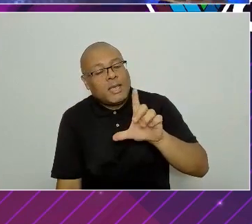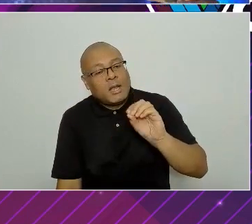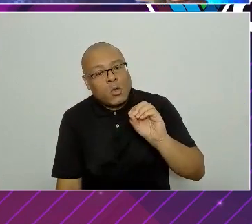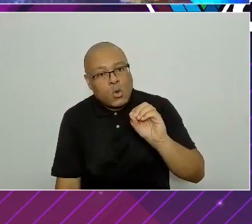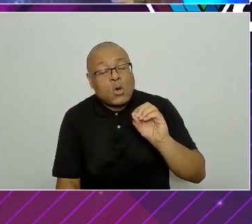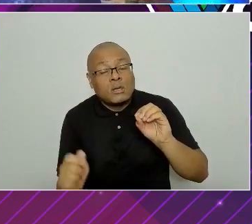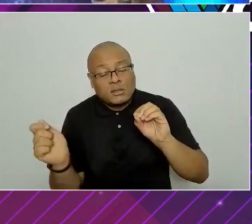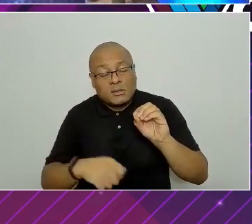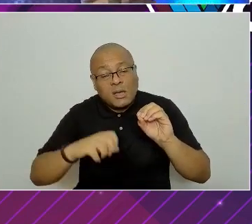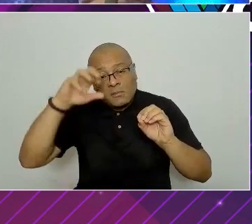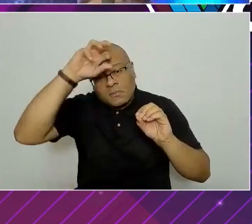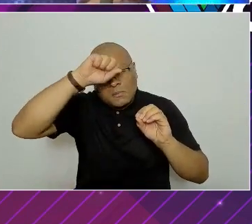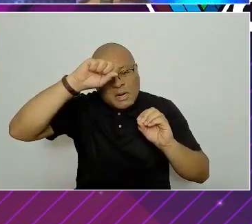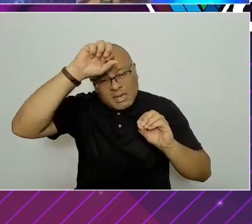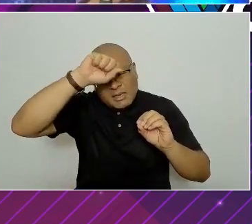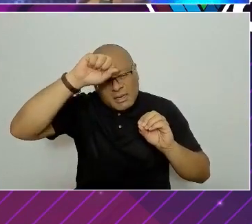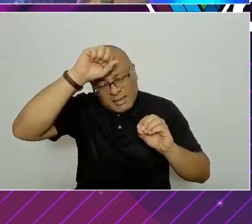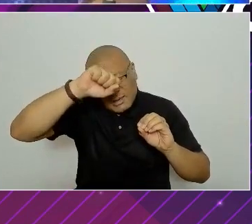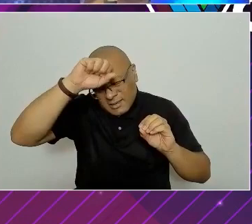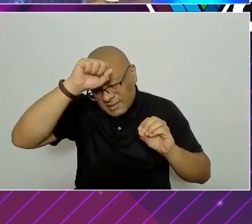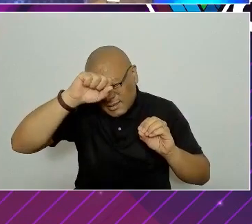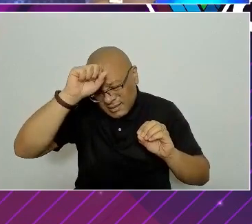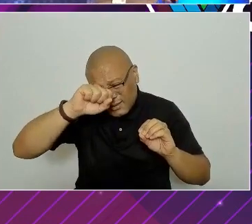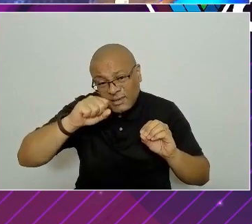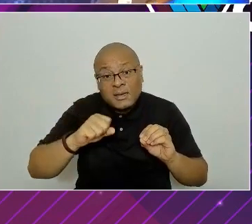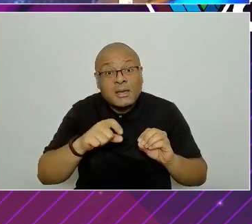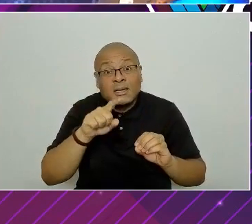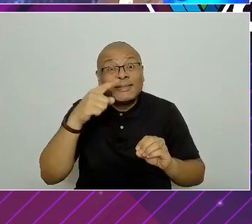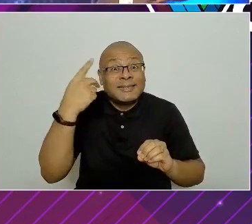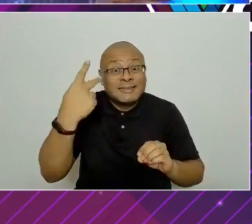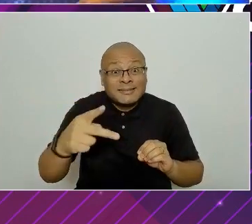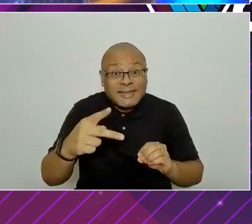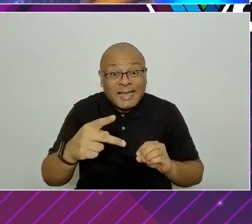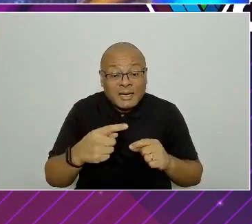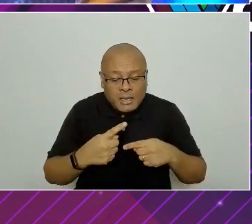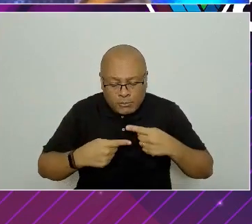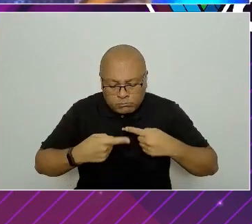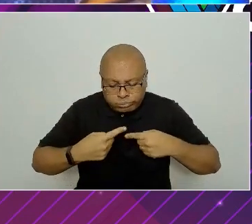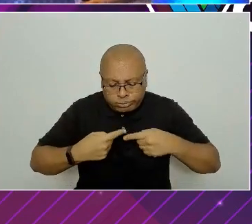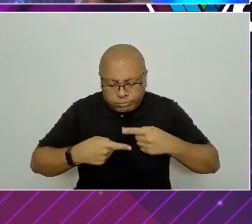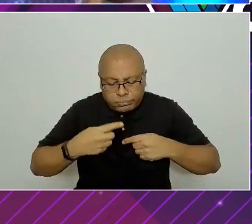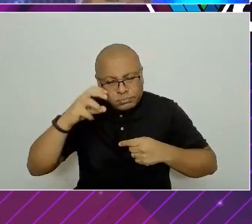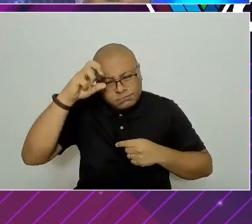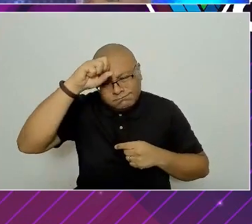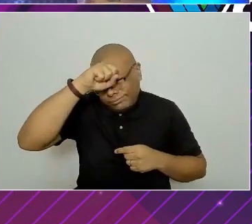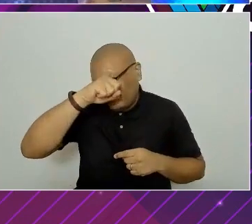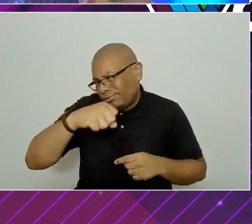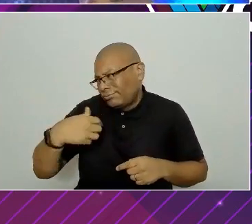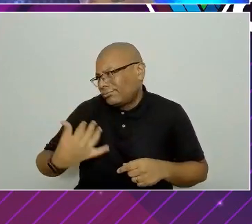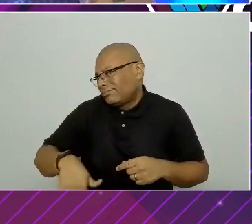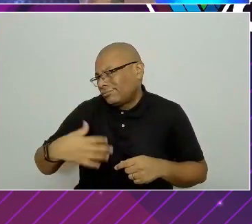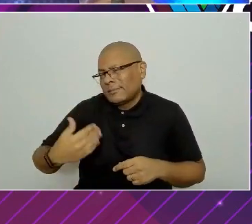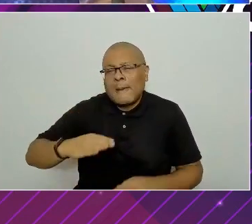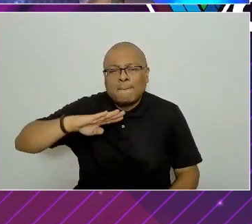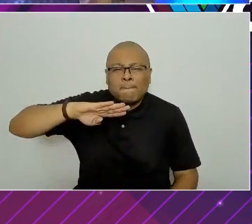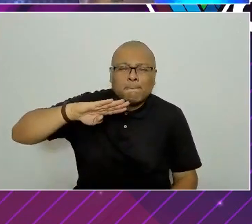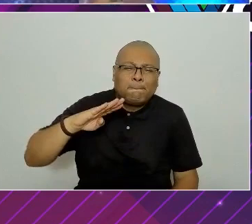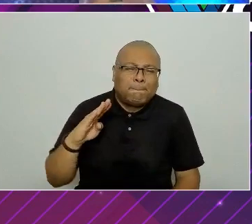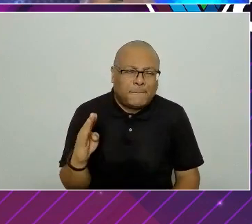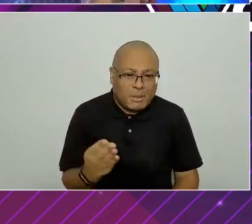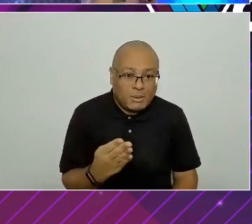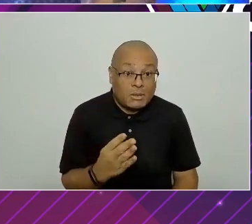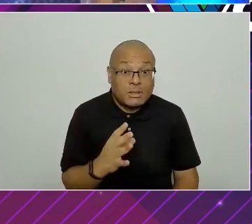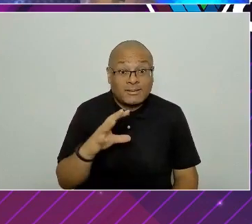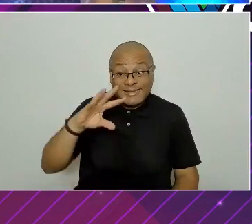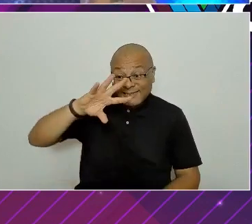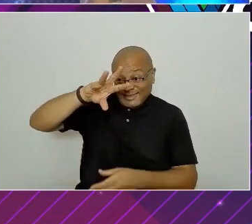com centenas ou milhares de unidades de processamento. Então, quando eu falar de aprendizado de máquina, tudo que ela tiver dentro